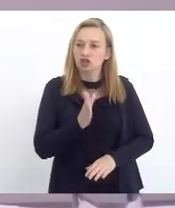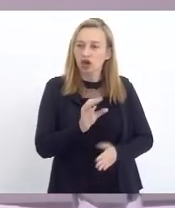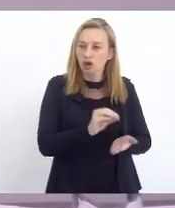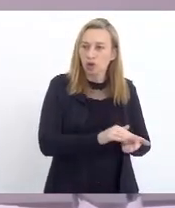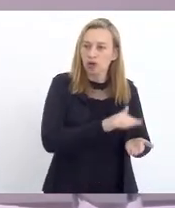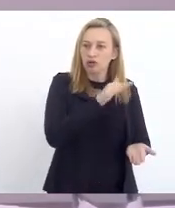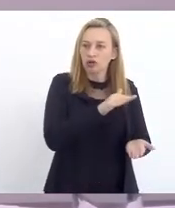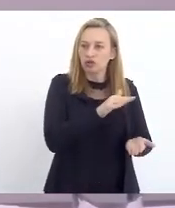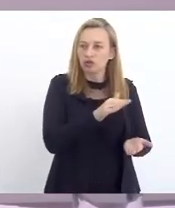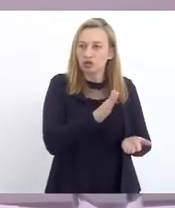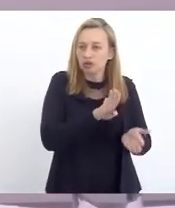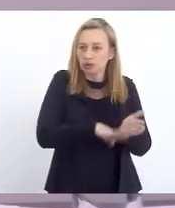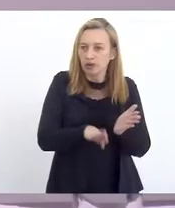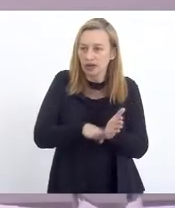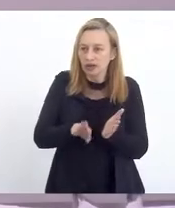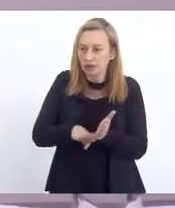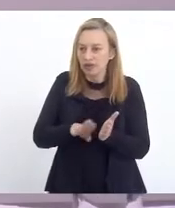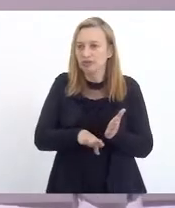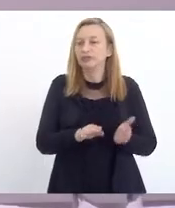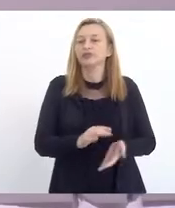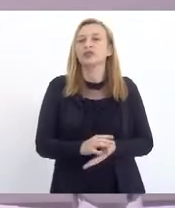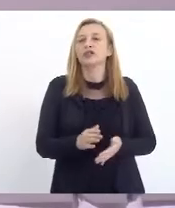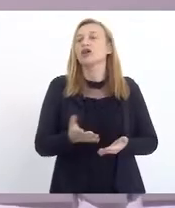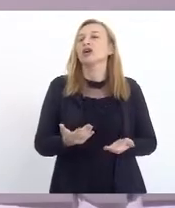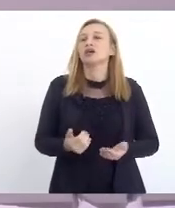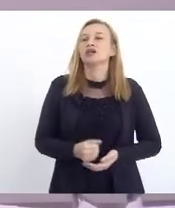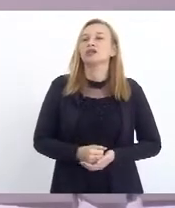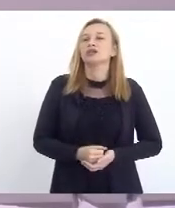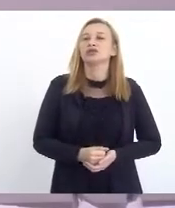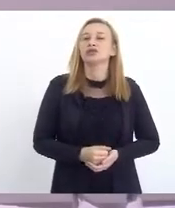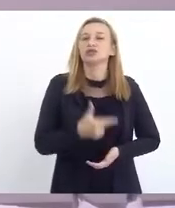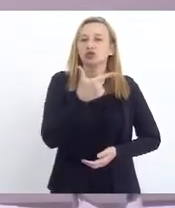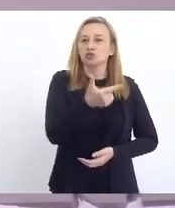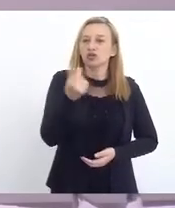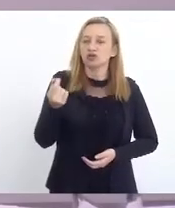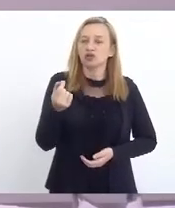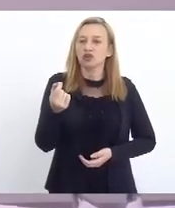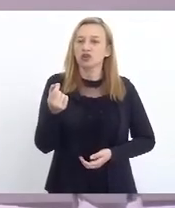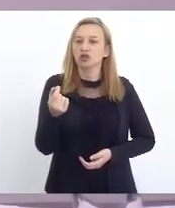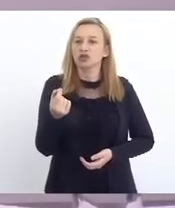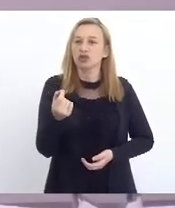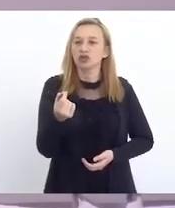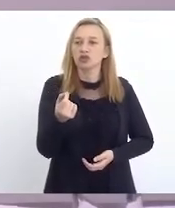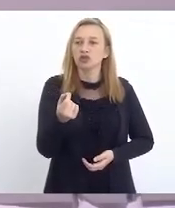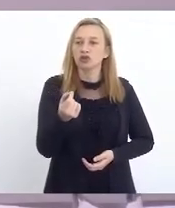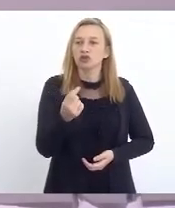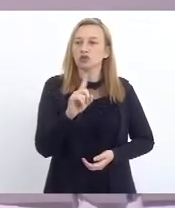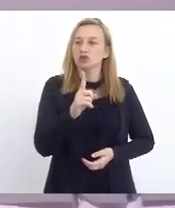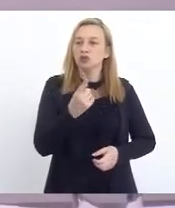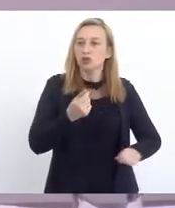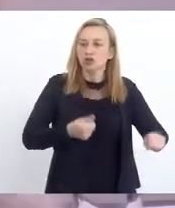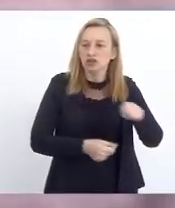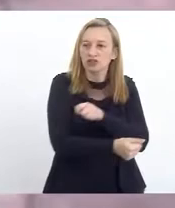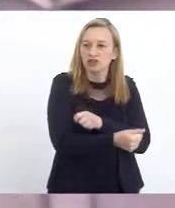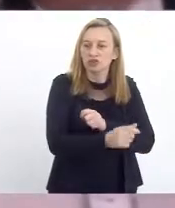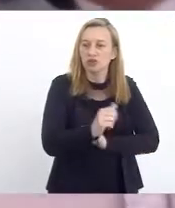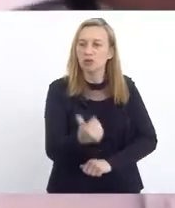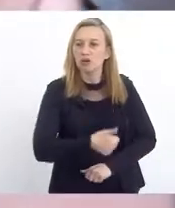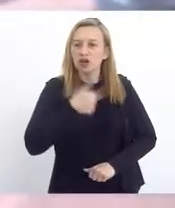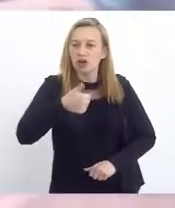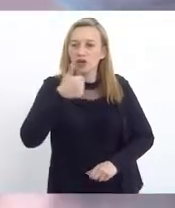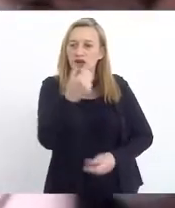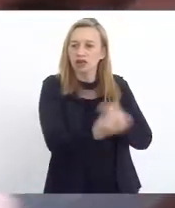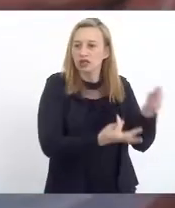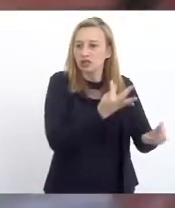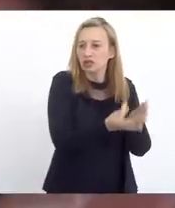custos e despesas operacionais. O balanço financeiro da SEDAI em 2020 não mostra nenhum investimento para a melhoria da estação do